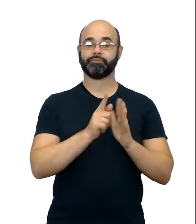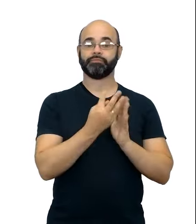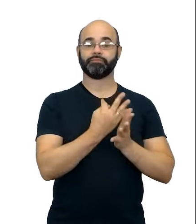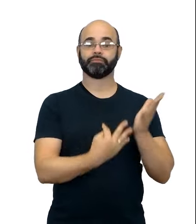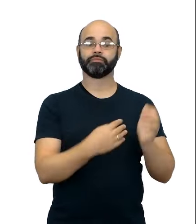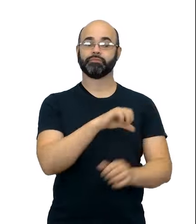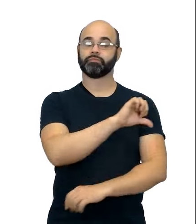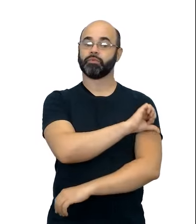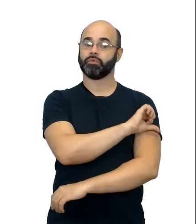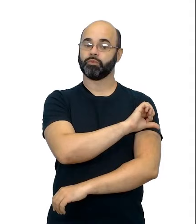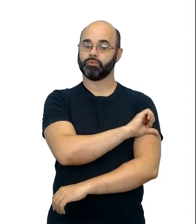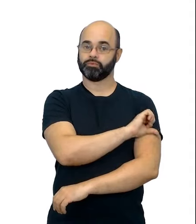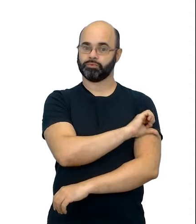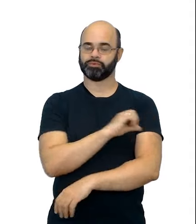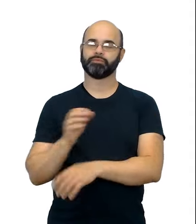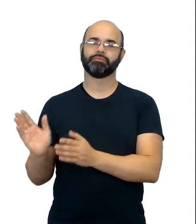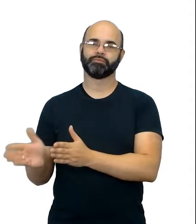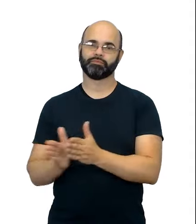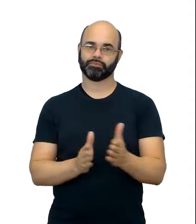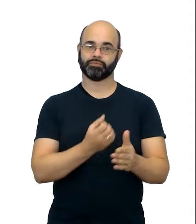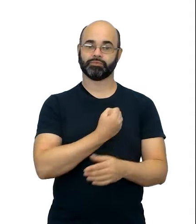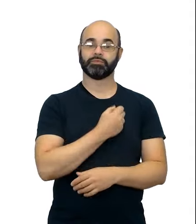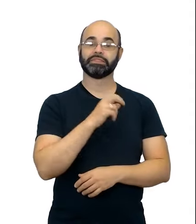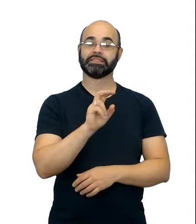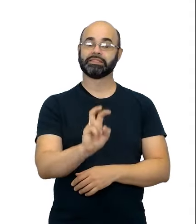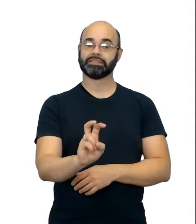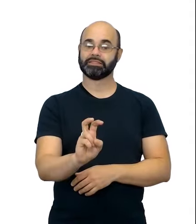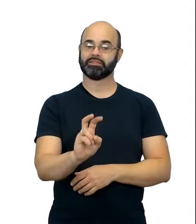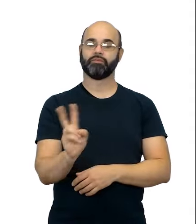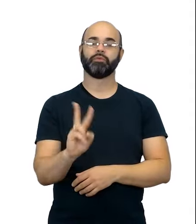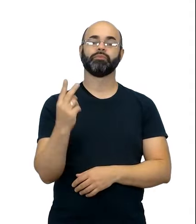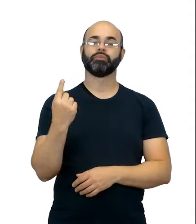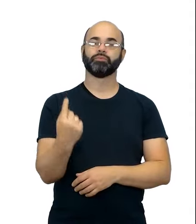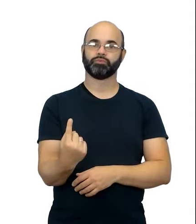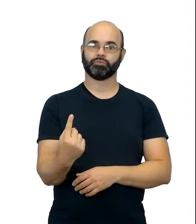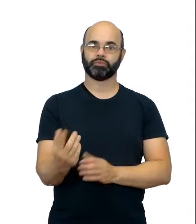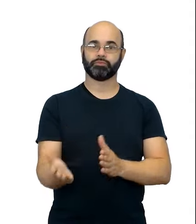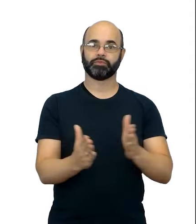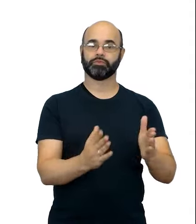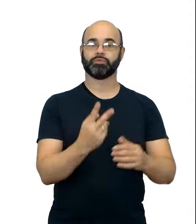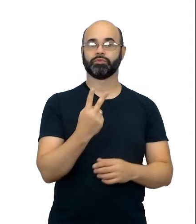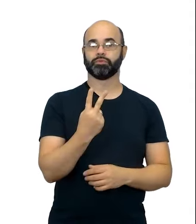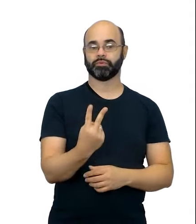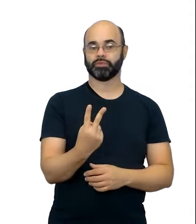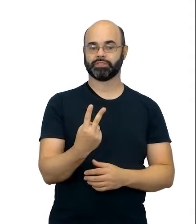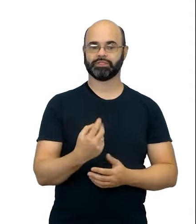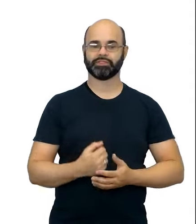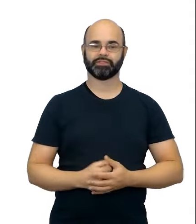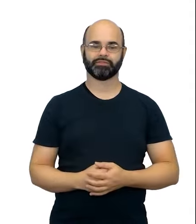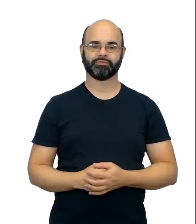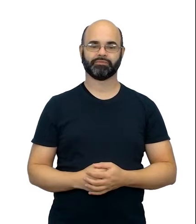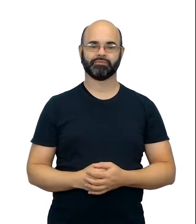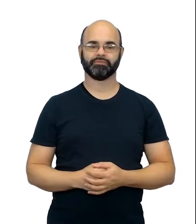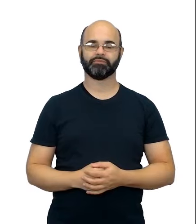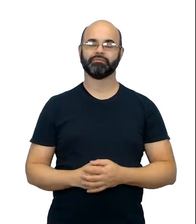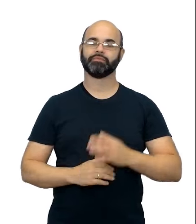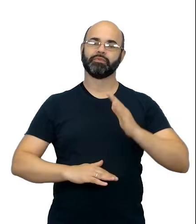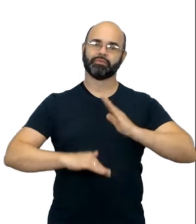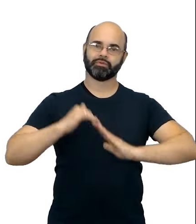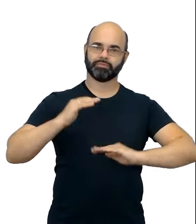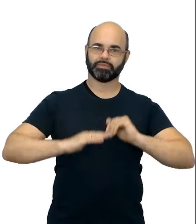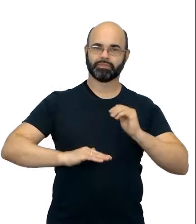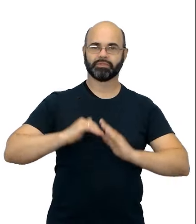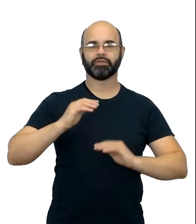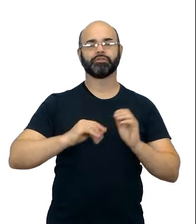ano da sequência de atividade 5, volume 1, parte 2, sob a perspectiva da habilidade e do objeto